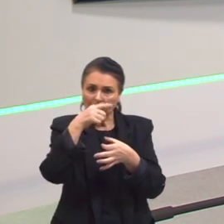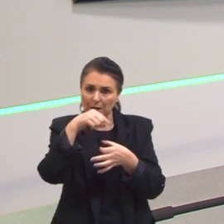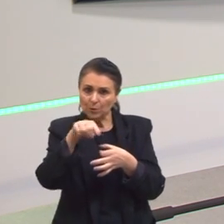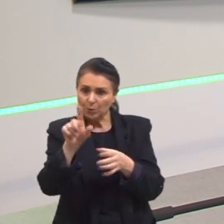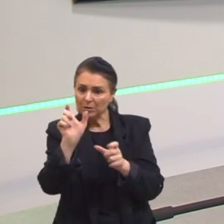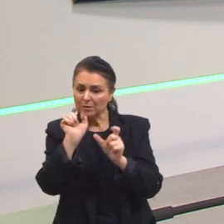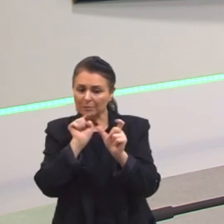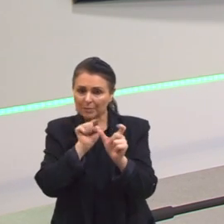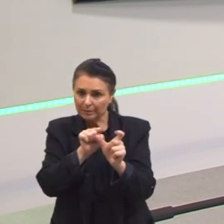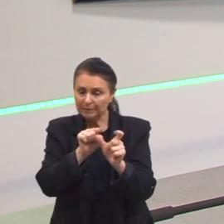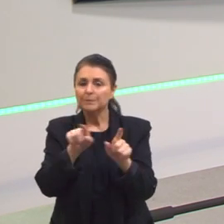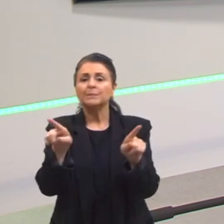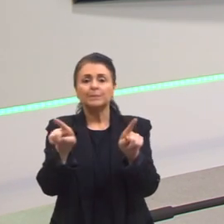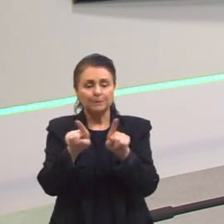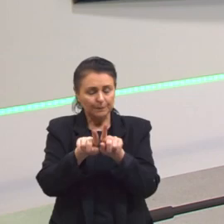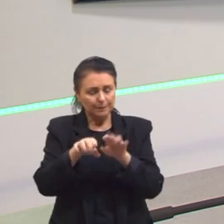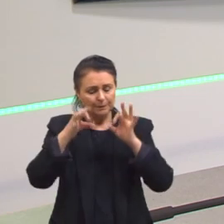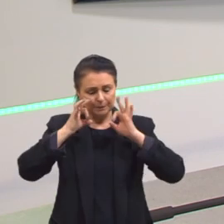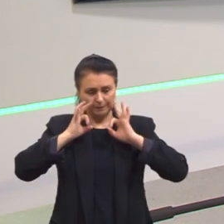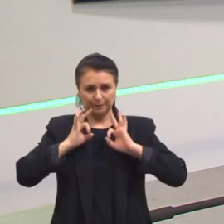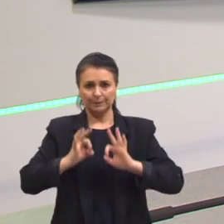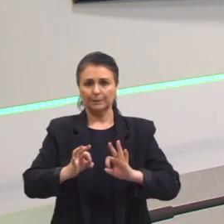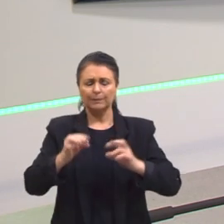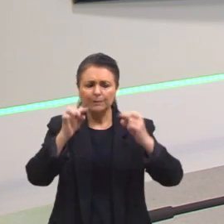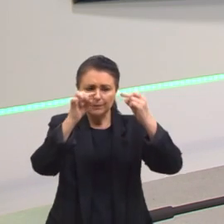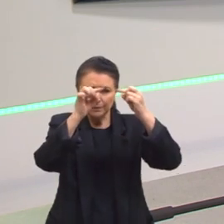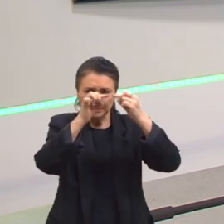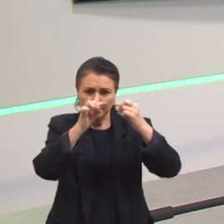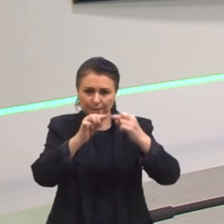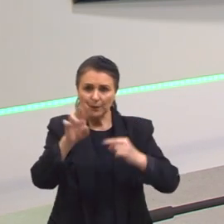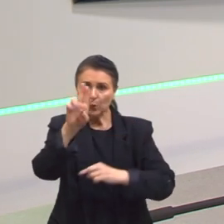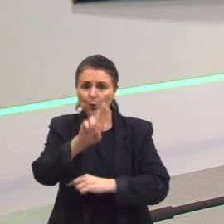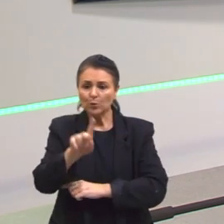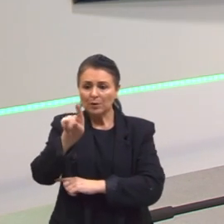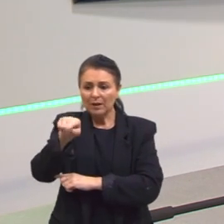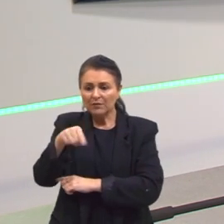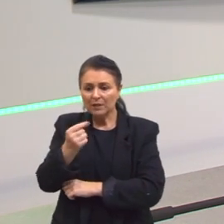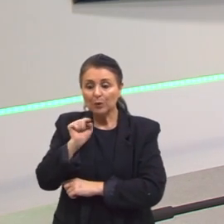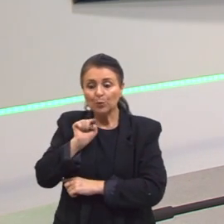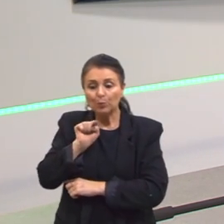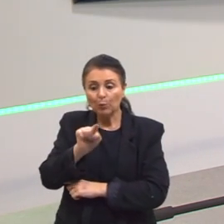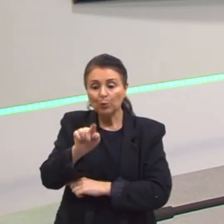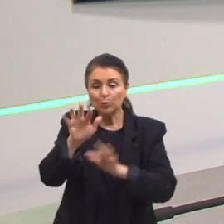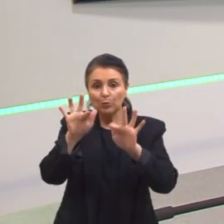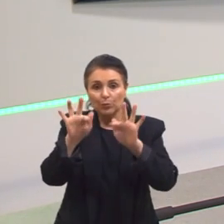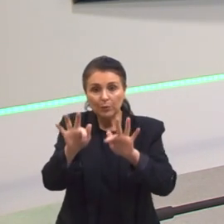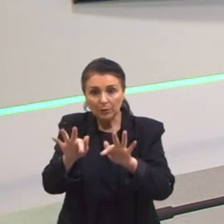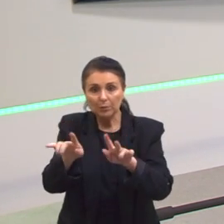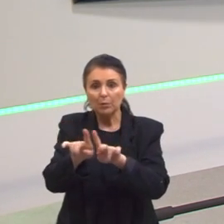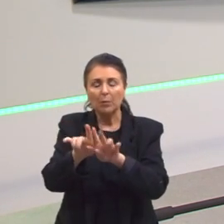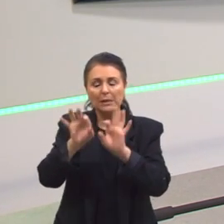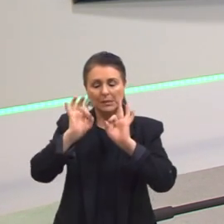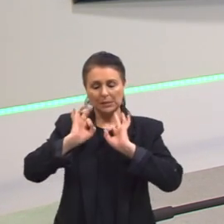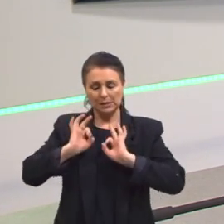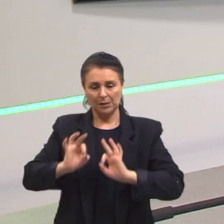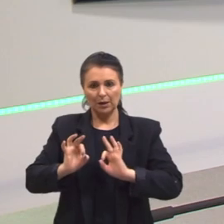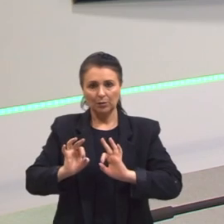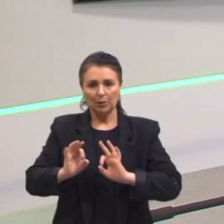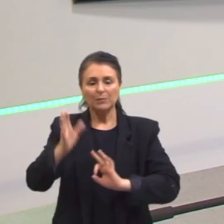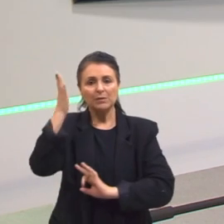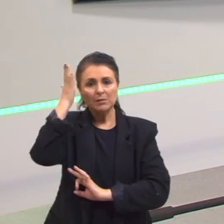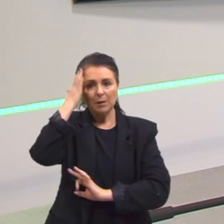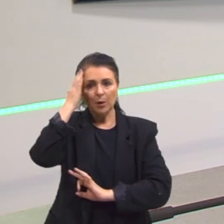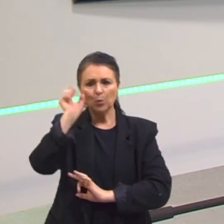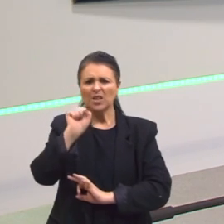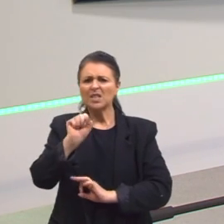em relação a ela precisa estar adequada que o meu uso de vírgula de ponto final precisa estar adequado que eu preciso saber o